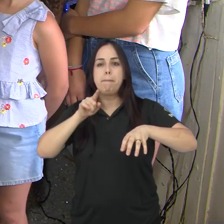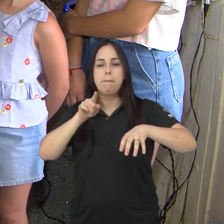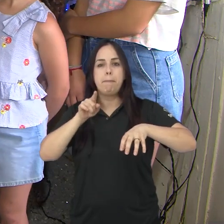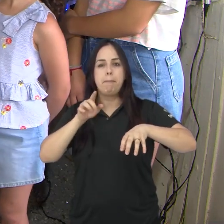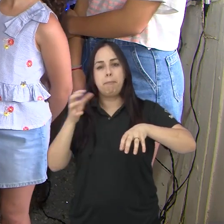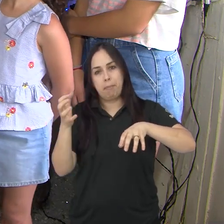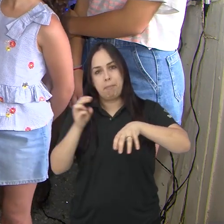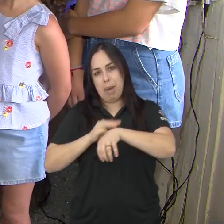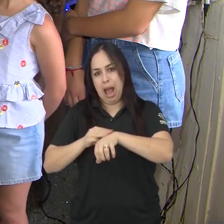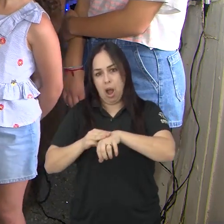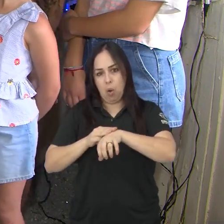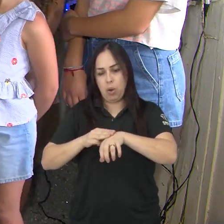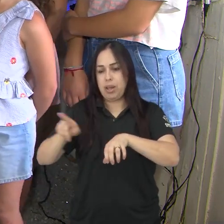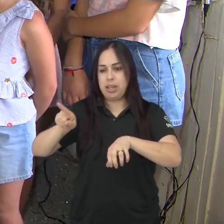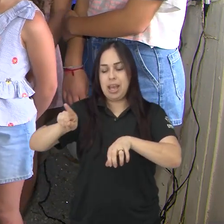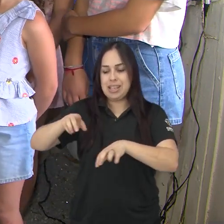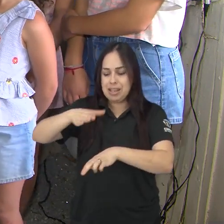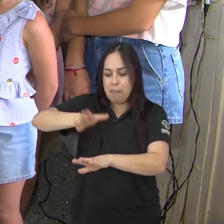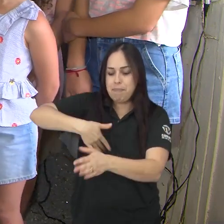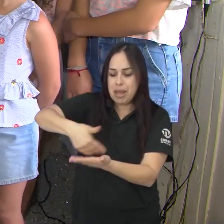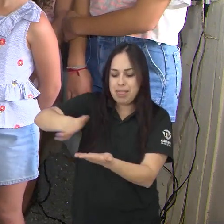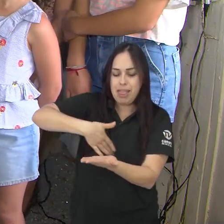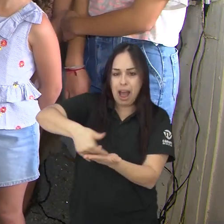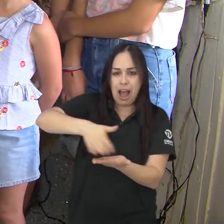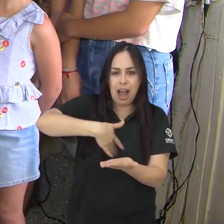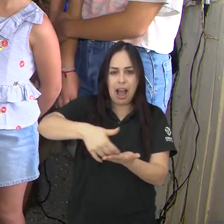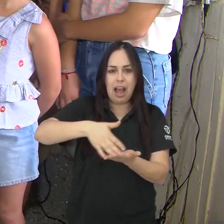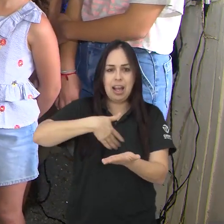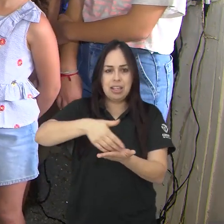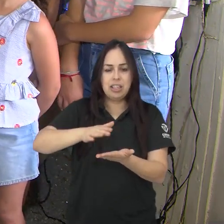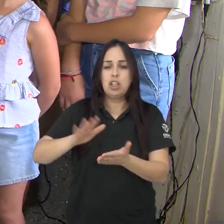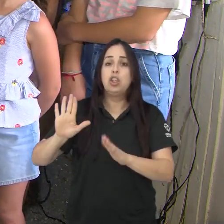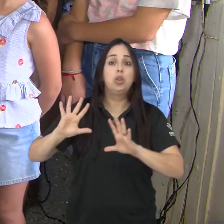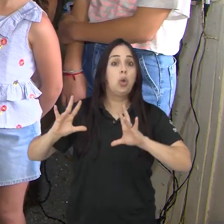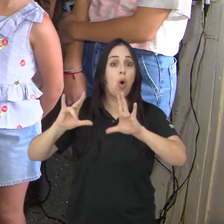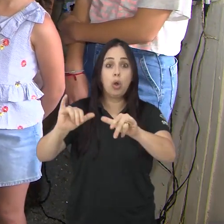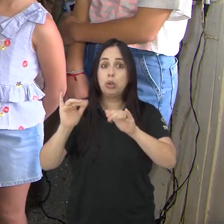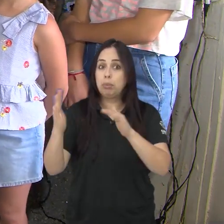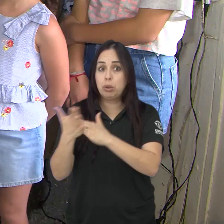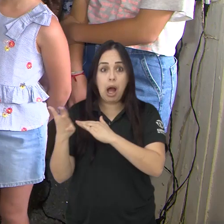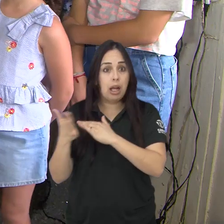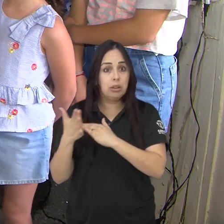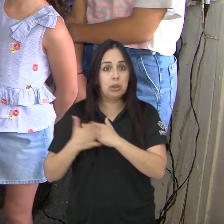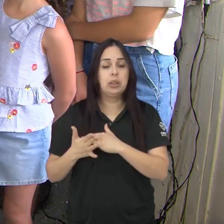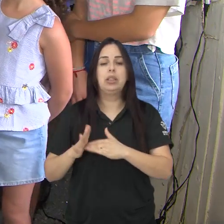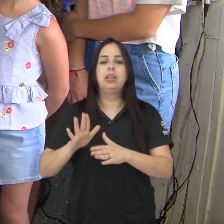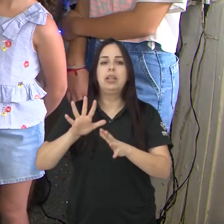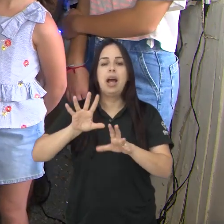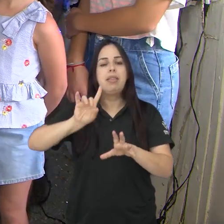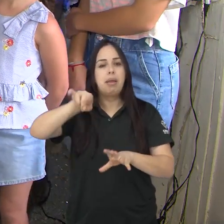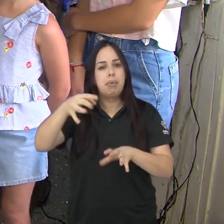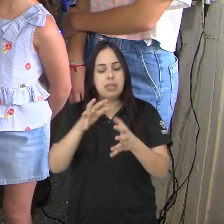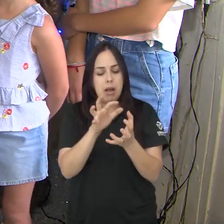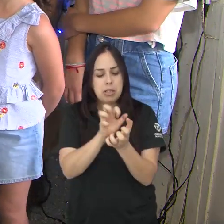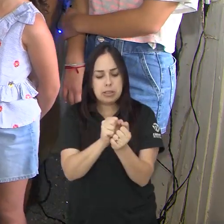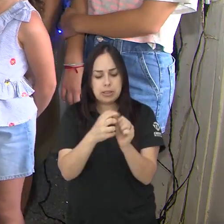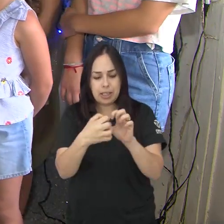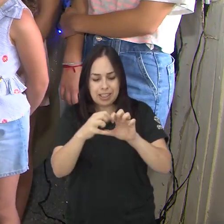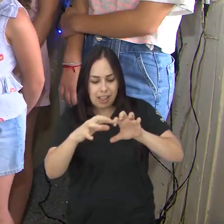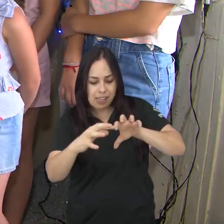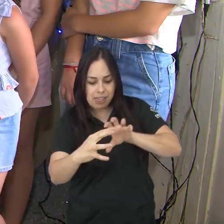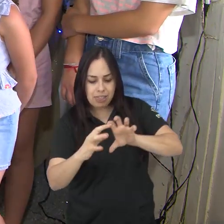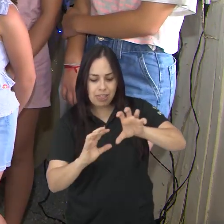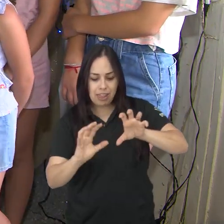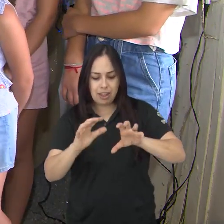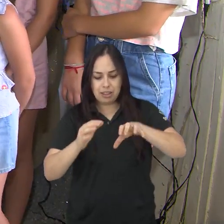pardo. E elas pintaram tudo de guache, das cores que elas queriam, com a mãozinha. Todo mundo participando. Todo mundo participando. Aí depois nós